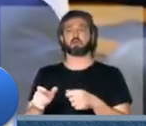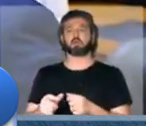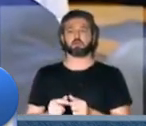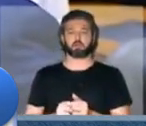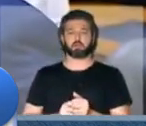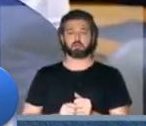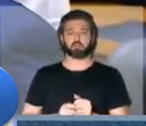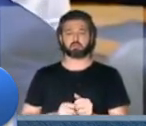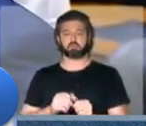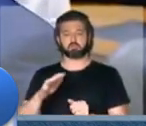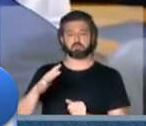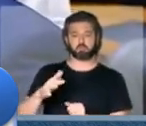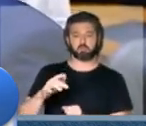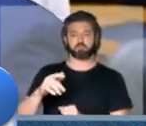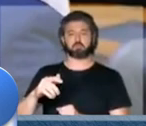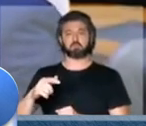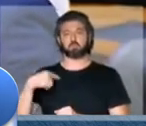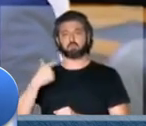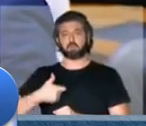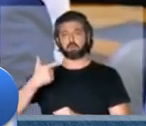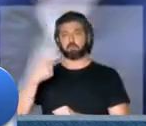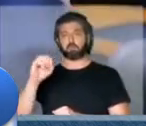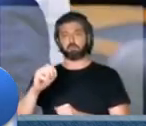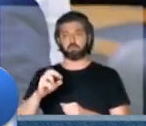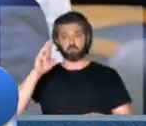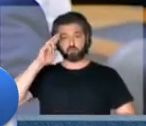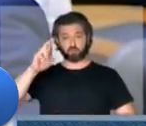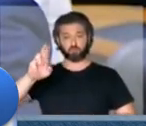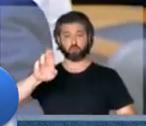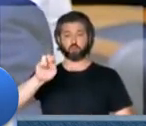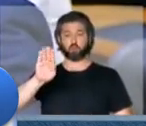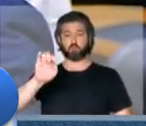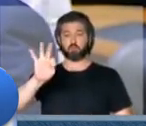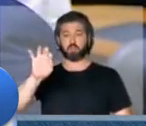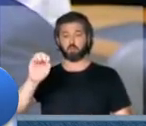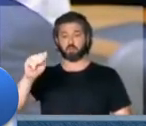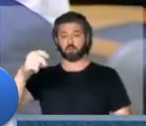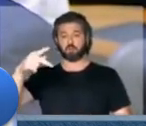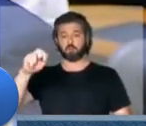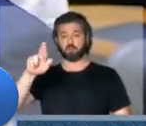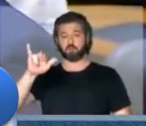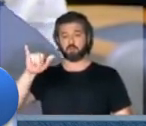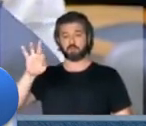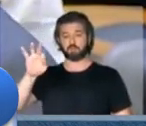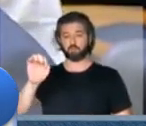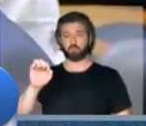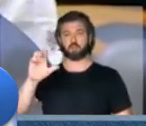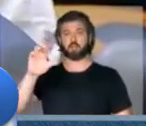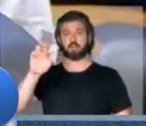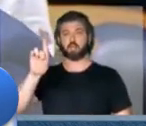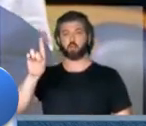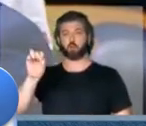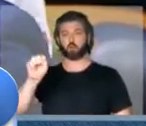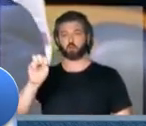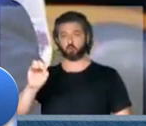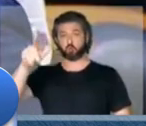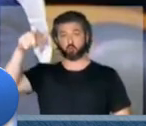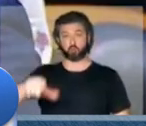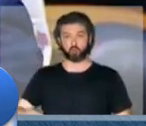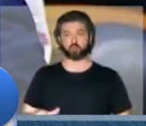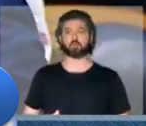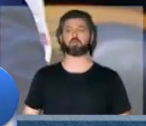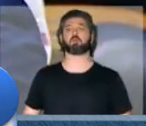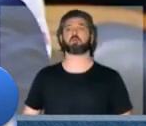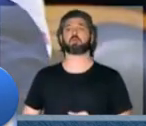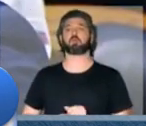tenhamos em torno pelo menos de 20 anos. O senhor Roberto Aparecido Alves Cardoso, mais uma vez,